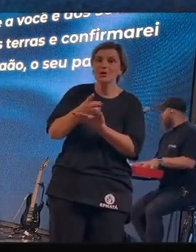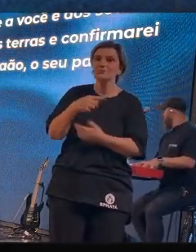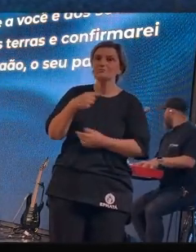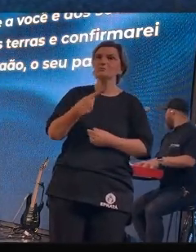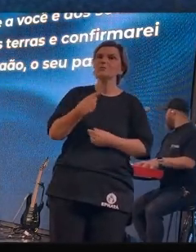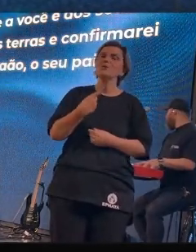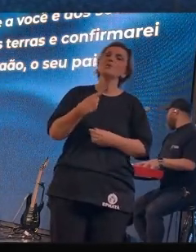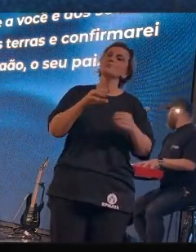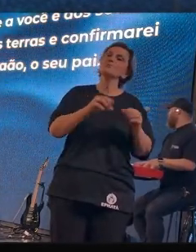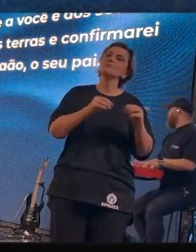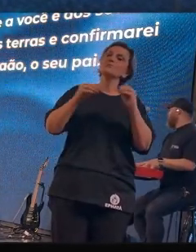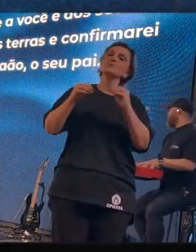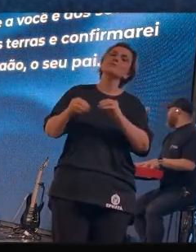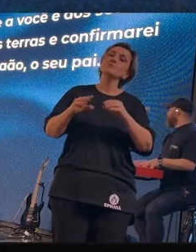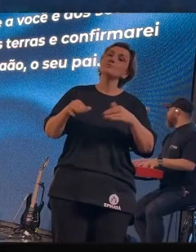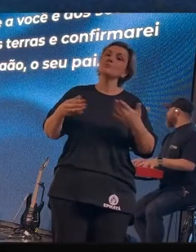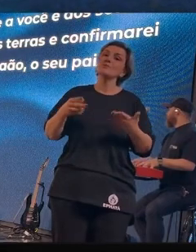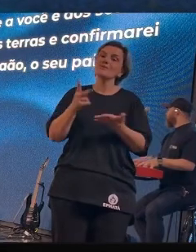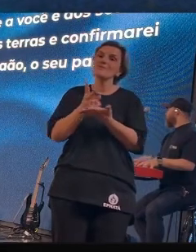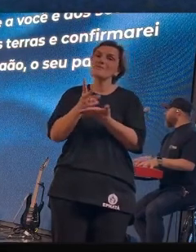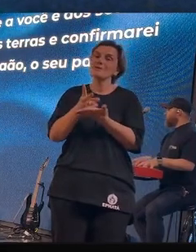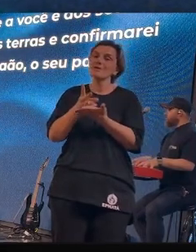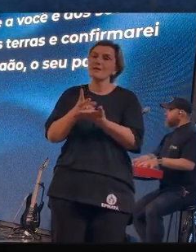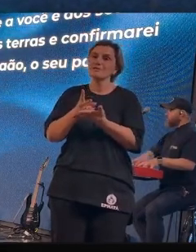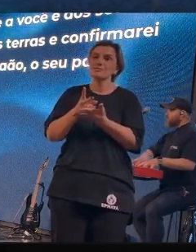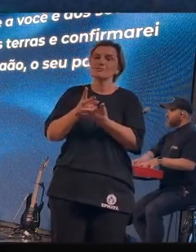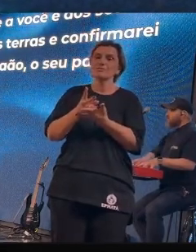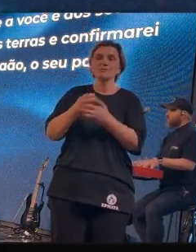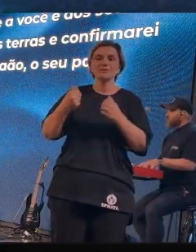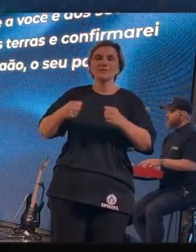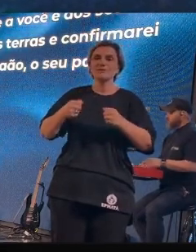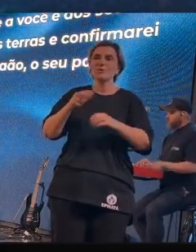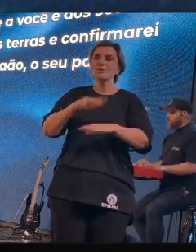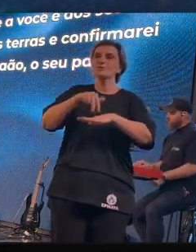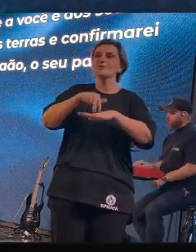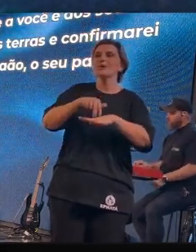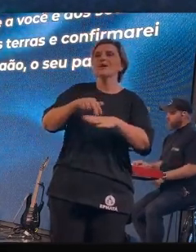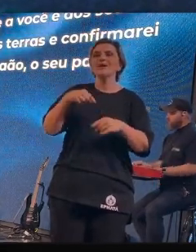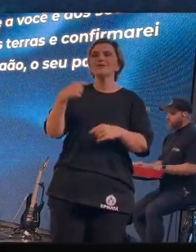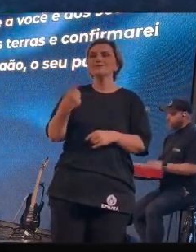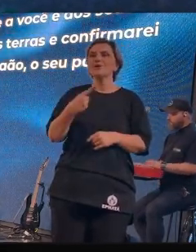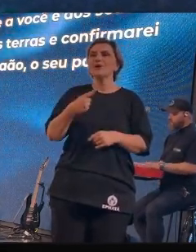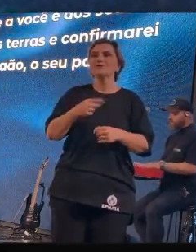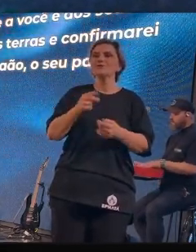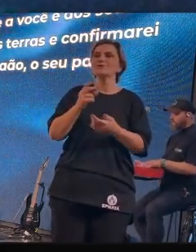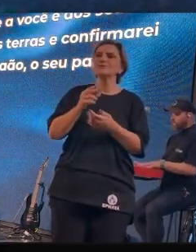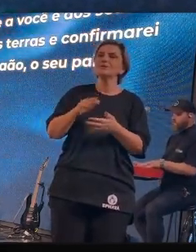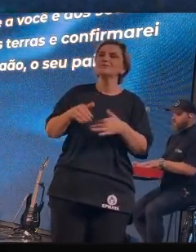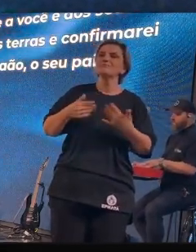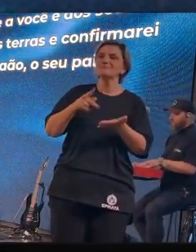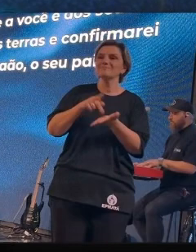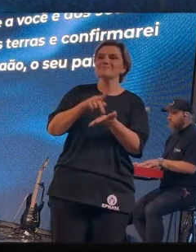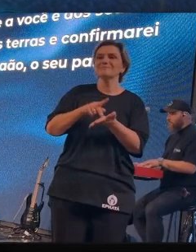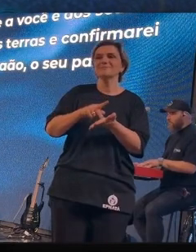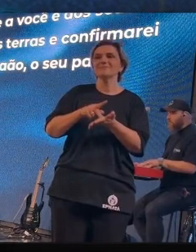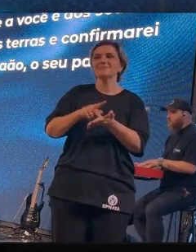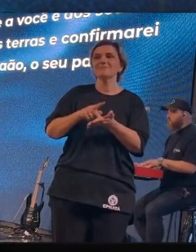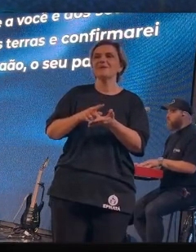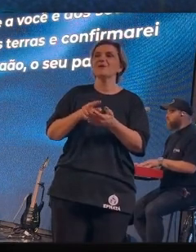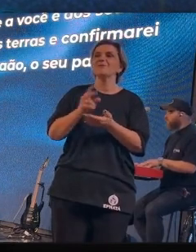Nós mudamos quando na verdade nós deveríamos permanecer. Nós mudamos quando na verdade nós